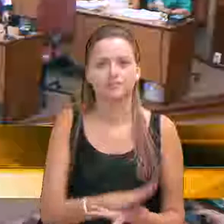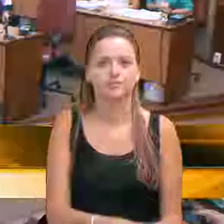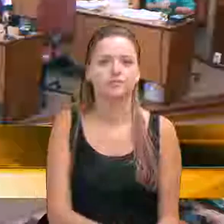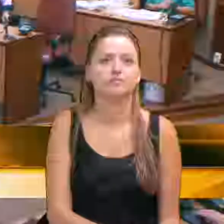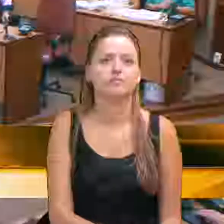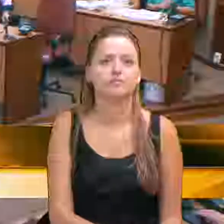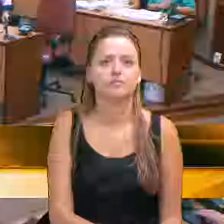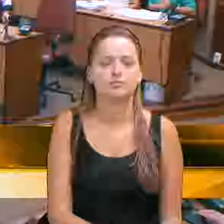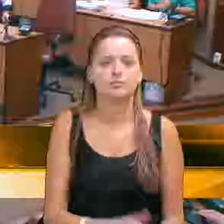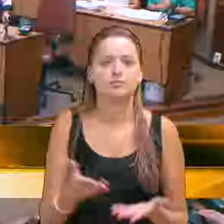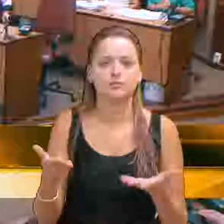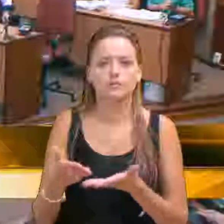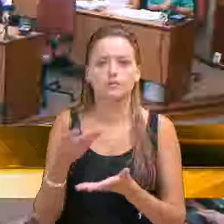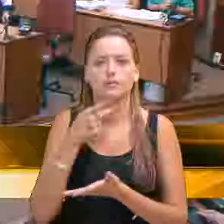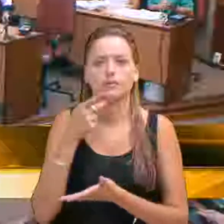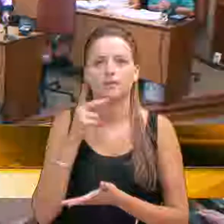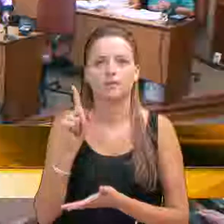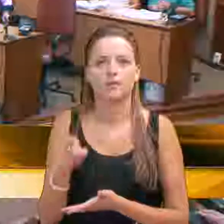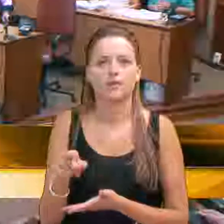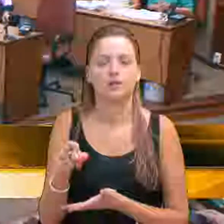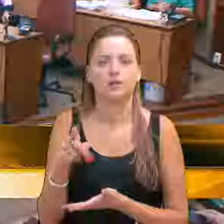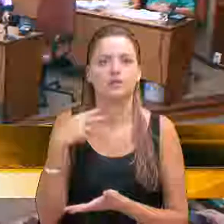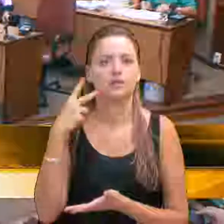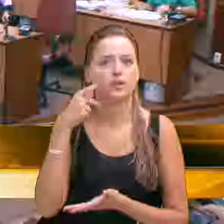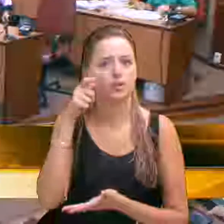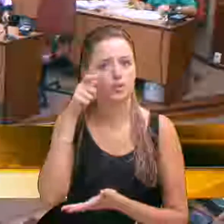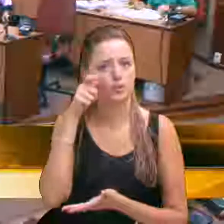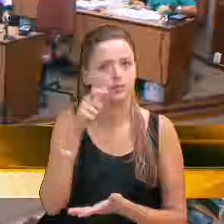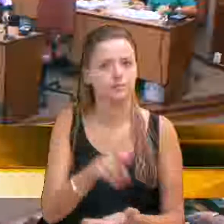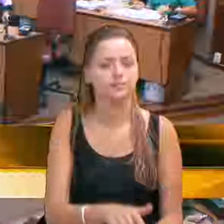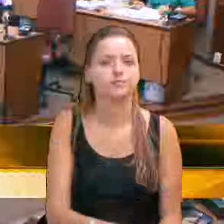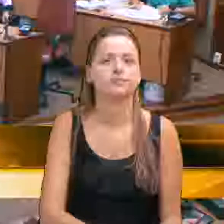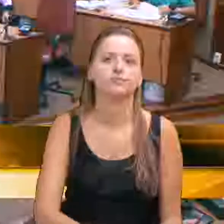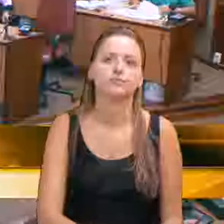obrigado. Com a palavra, o vereador Paulo Périco.